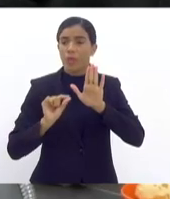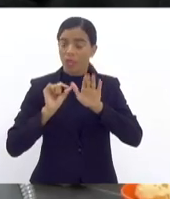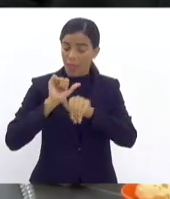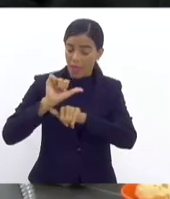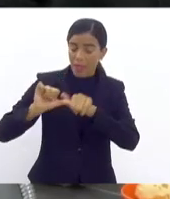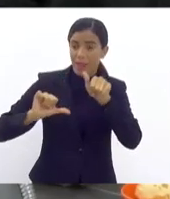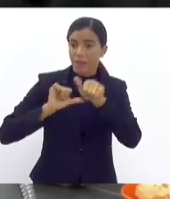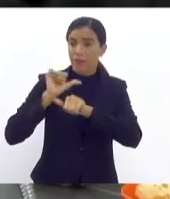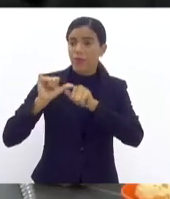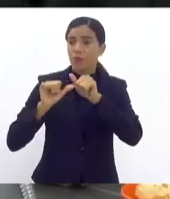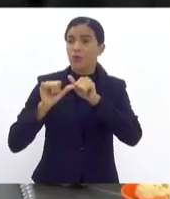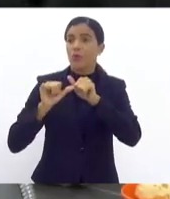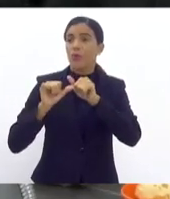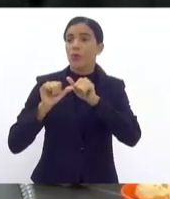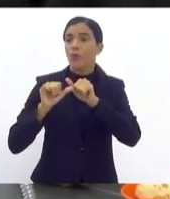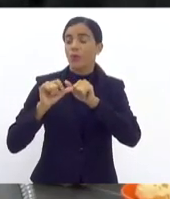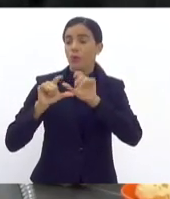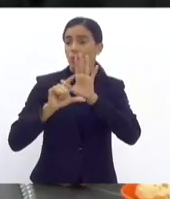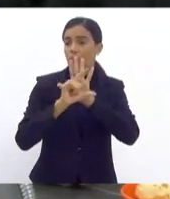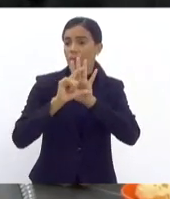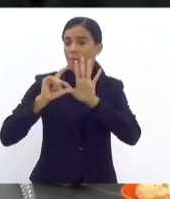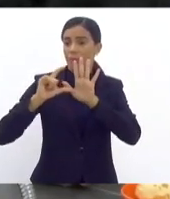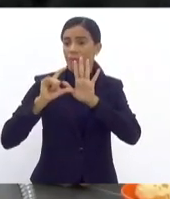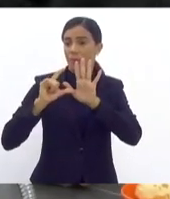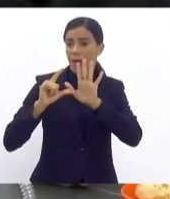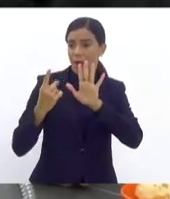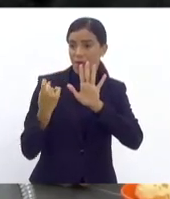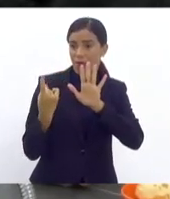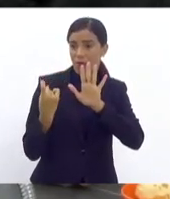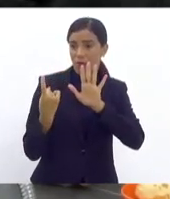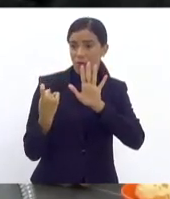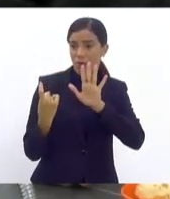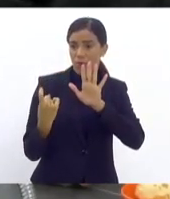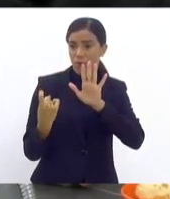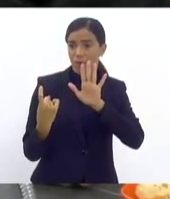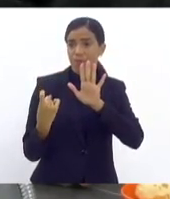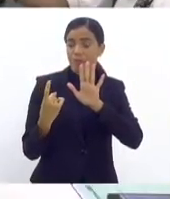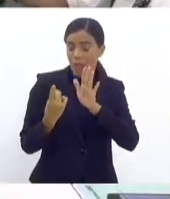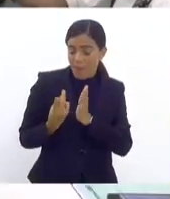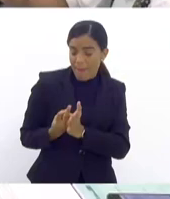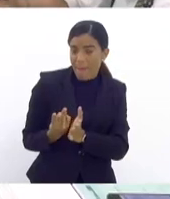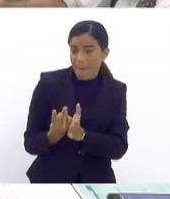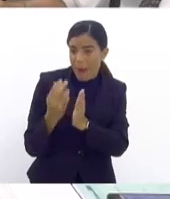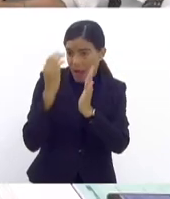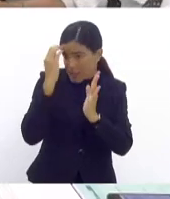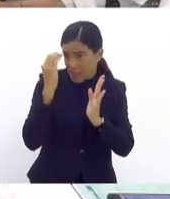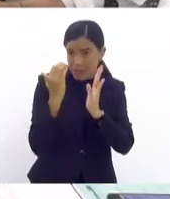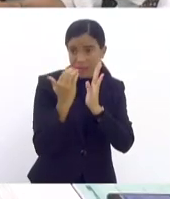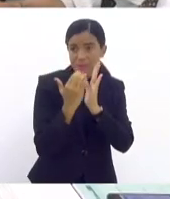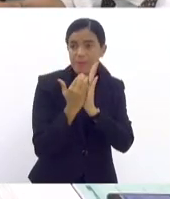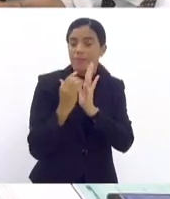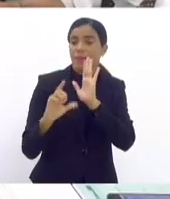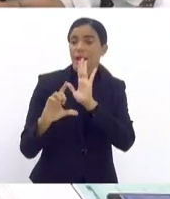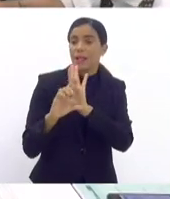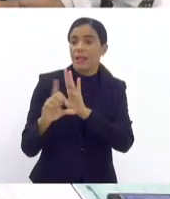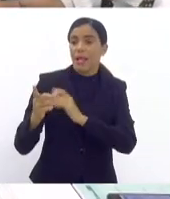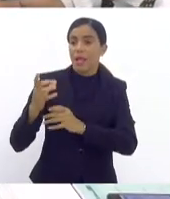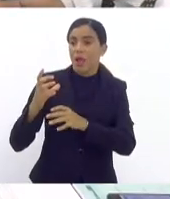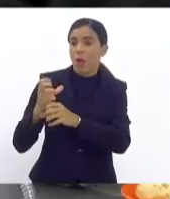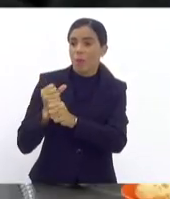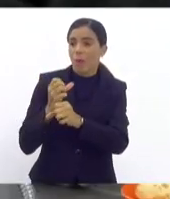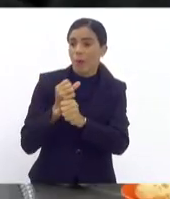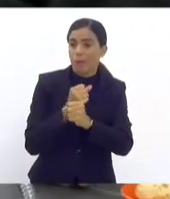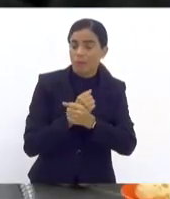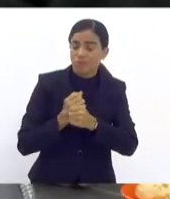do parágrafo único constando no orçamento seguinte. Tá bom, até para preservar a questão orçamentária. Voto com o relator. Então, seria nesse sentido,